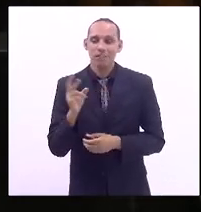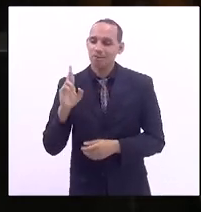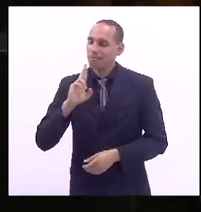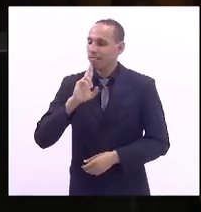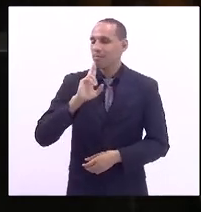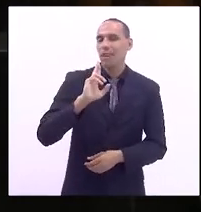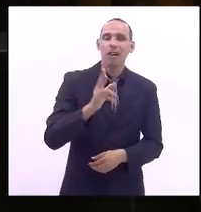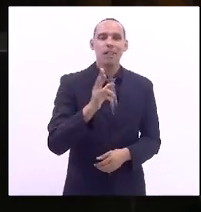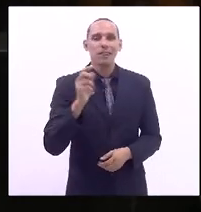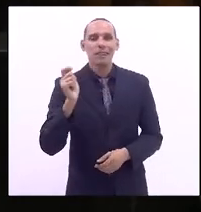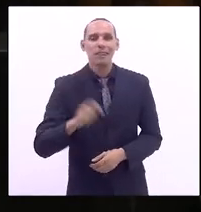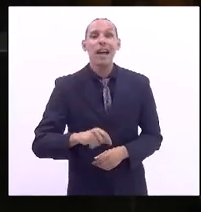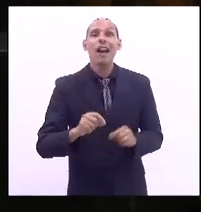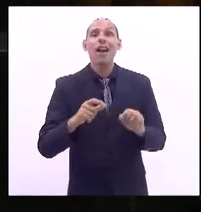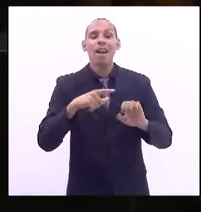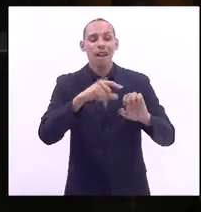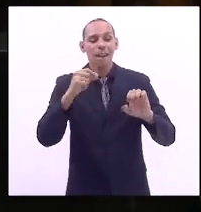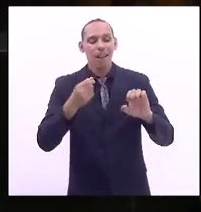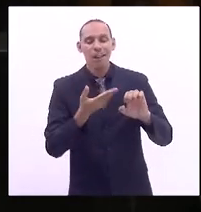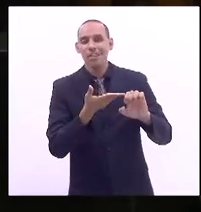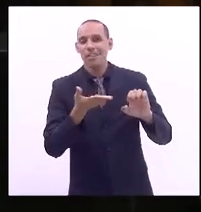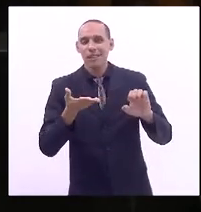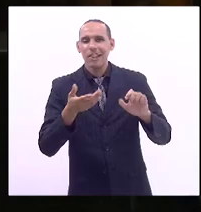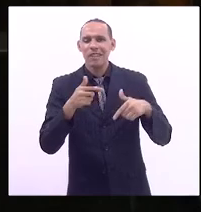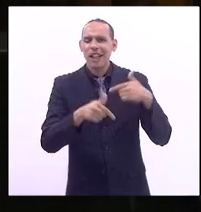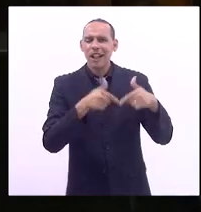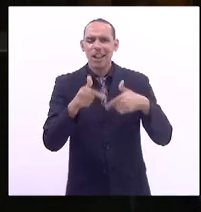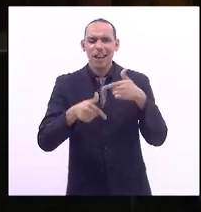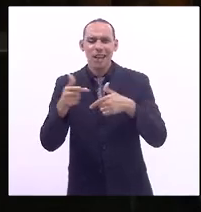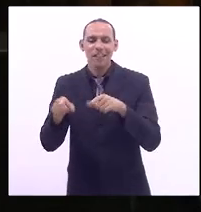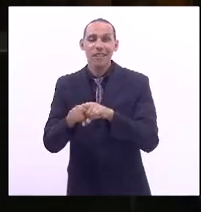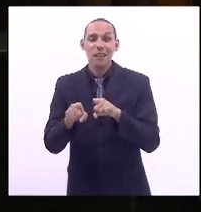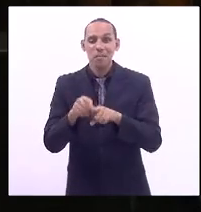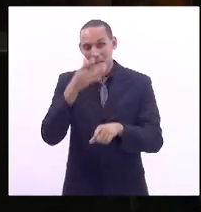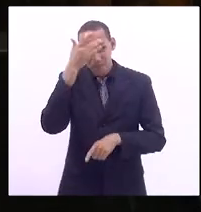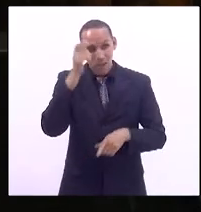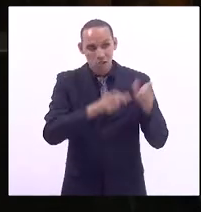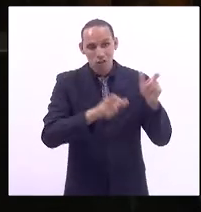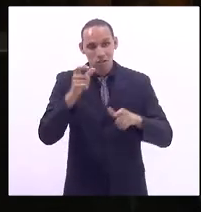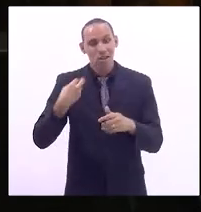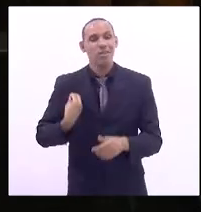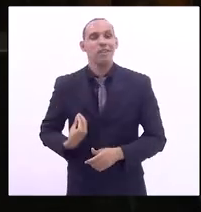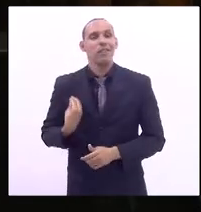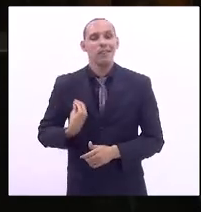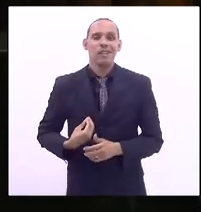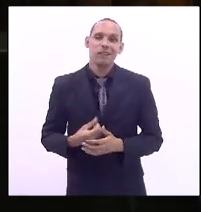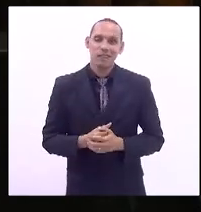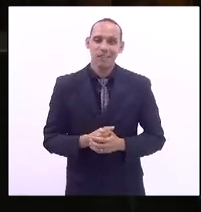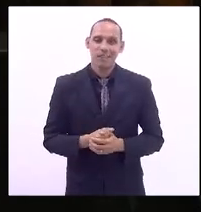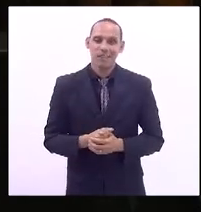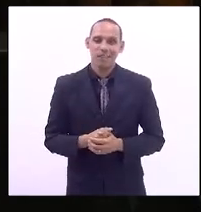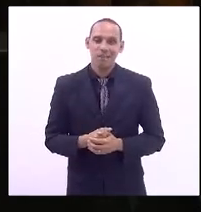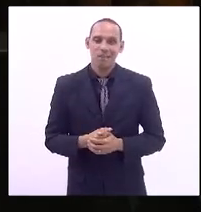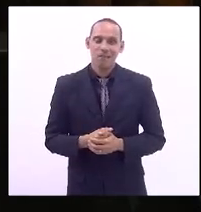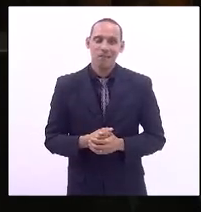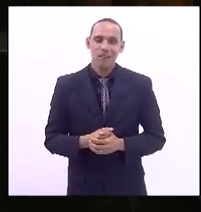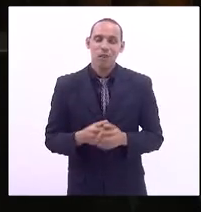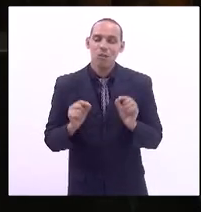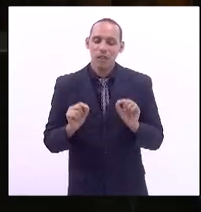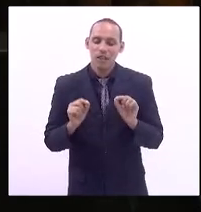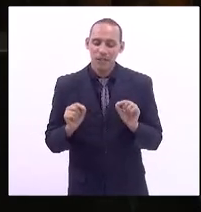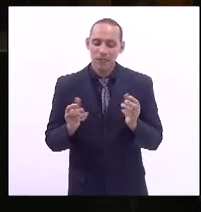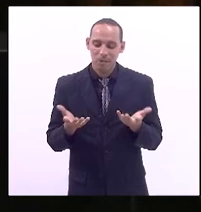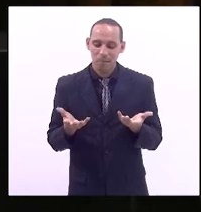para esses empreendedores esses trabalhadores e os moradores o diálogo